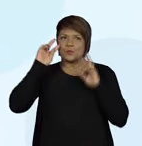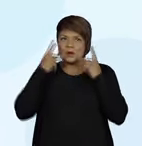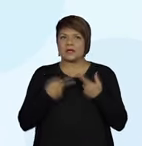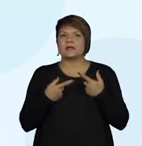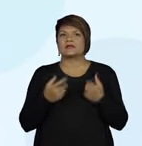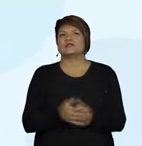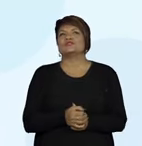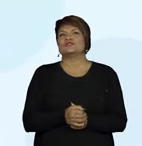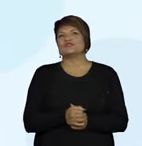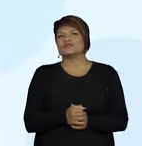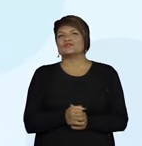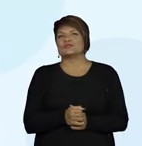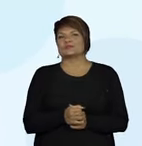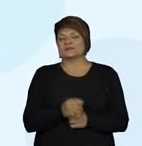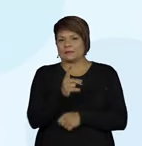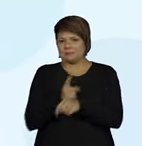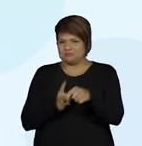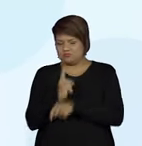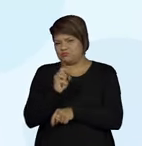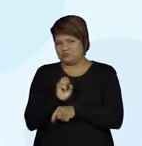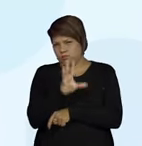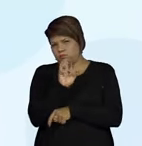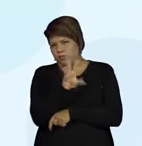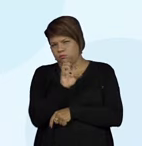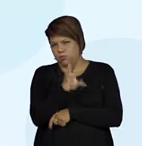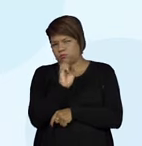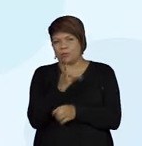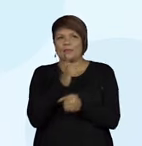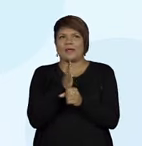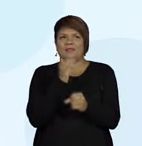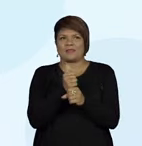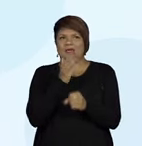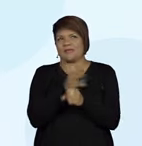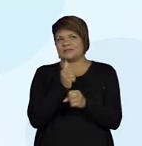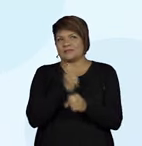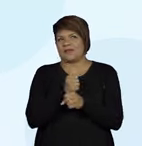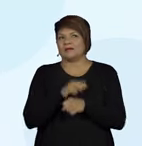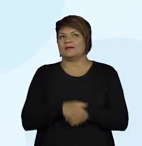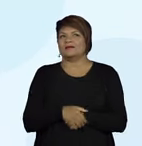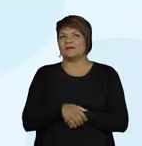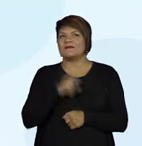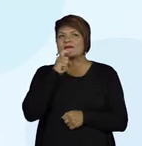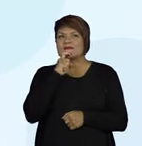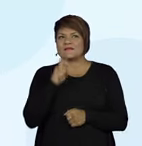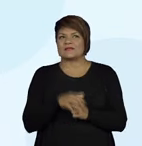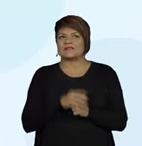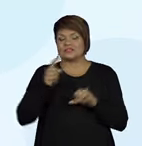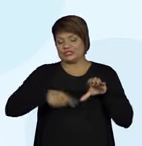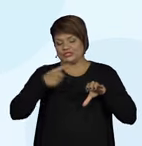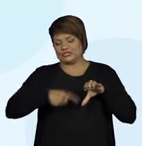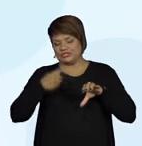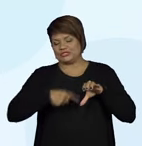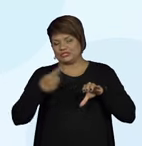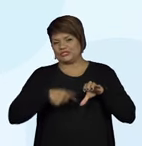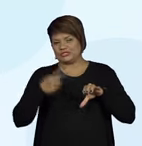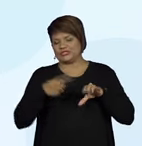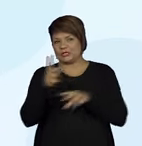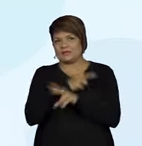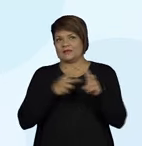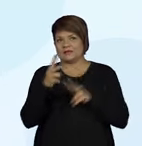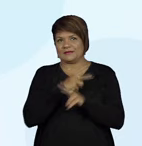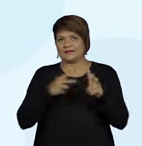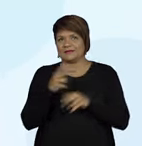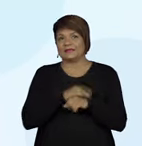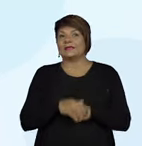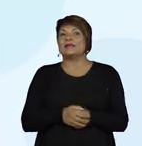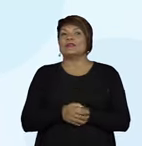eólico, robô que dirige sozinho. Essas são algumas das invenções que Mari